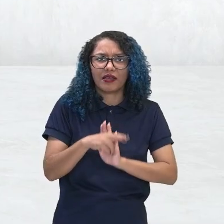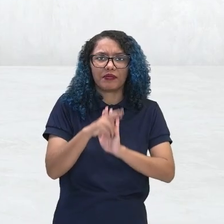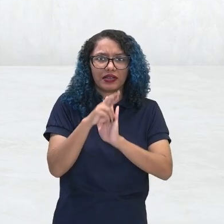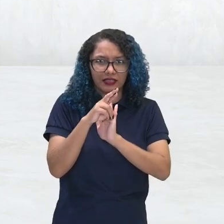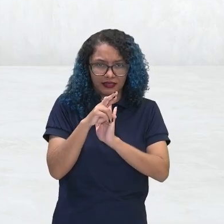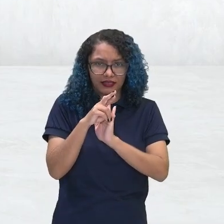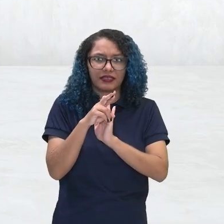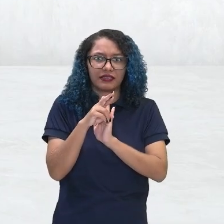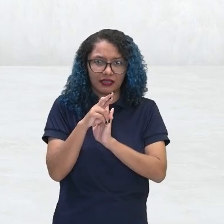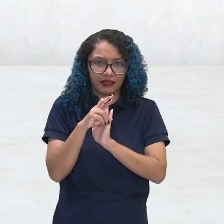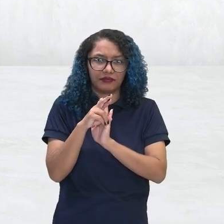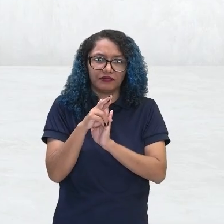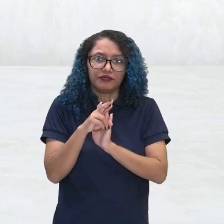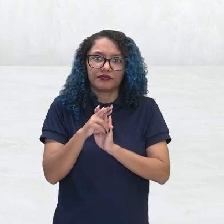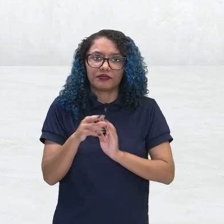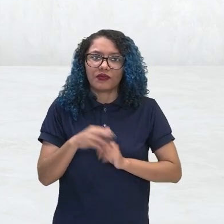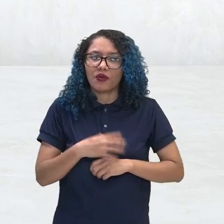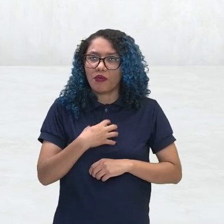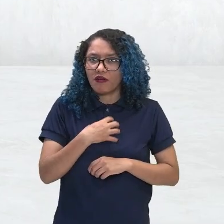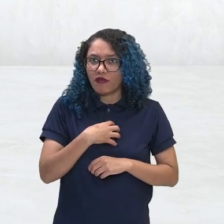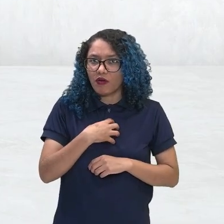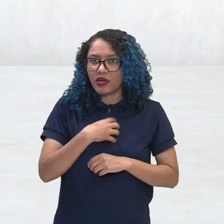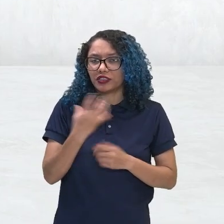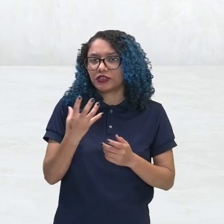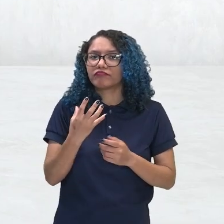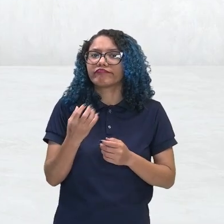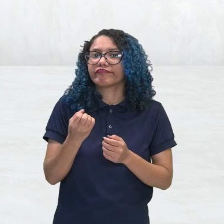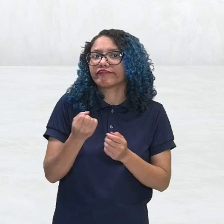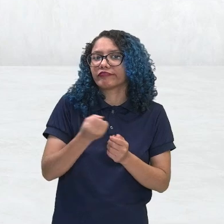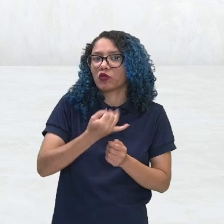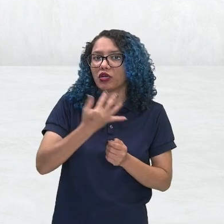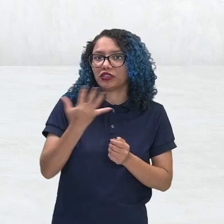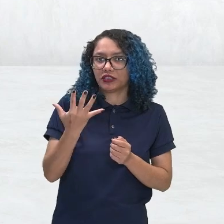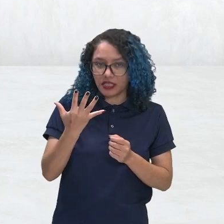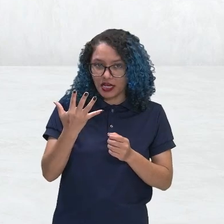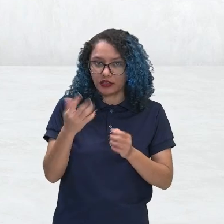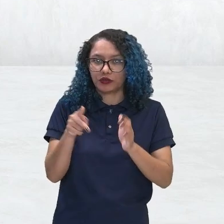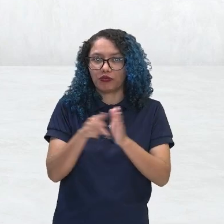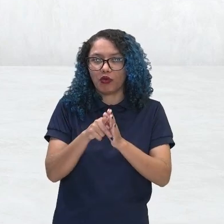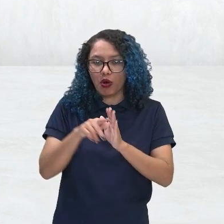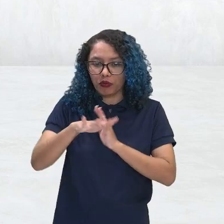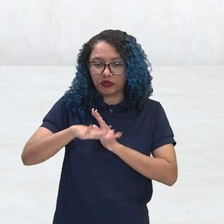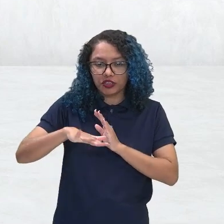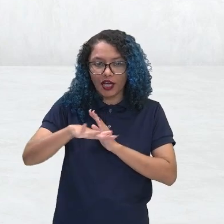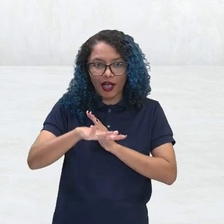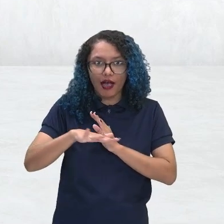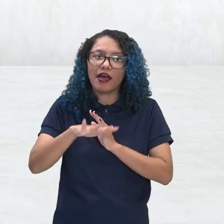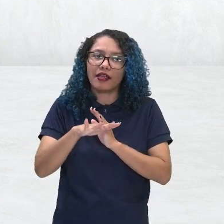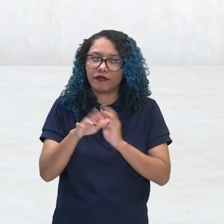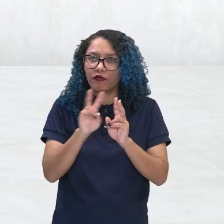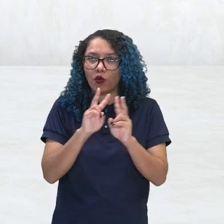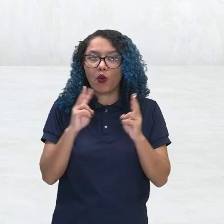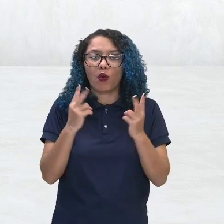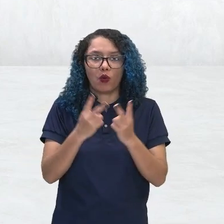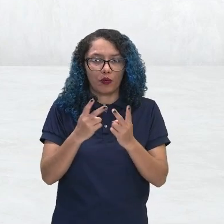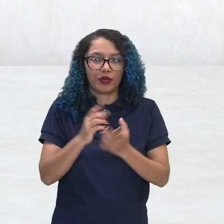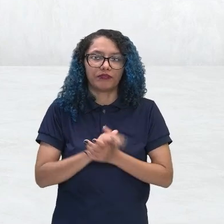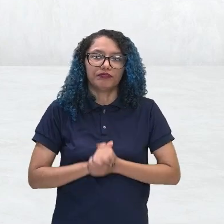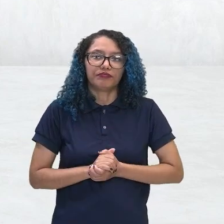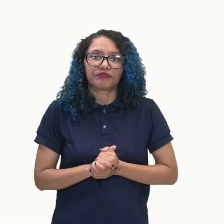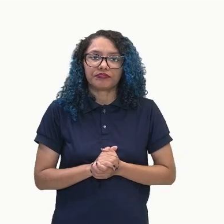uma definição, uma ideia de capacidade. Mas vamos agora para mais um exemplo para que você consiga absorver melhor